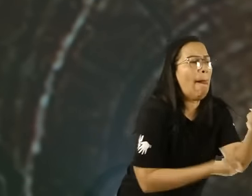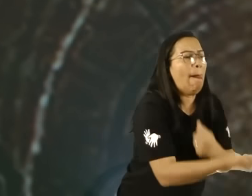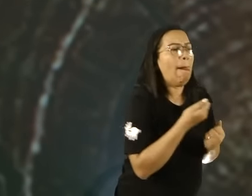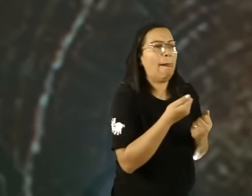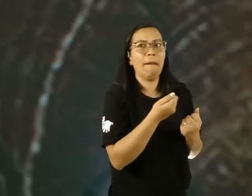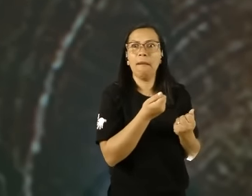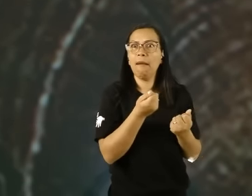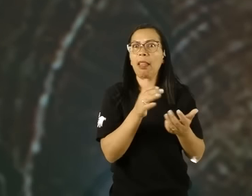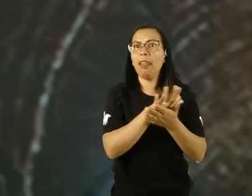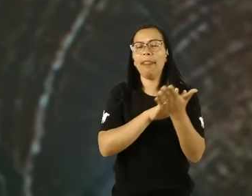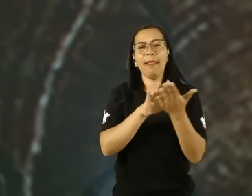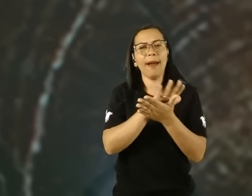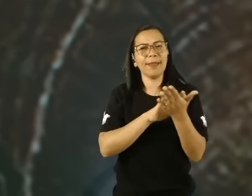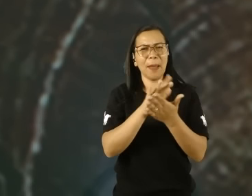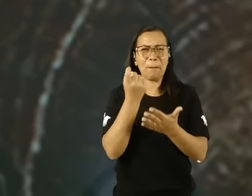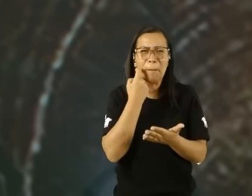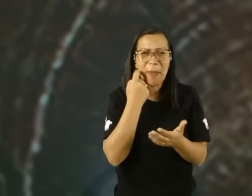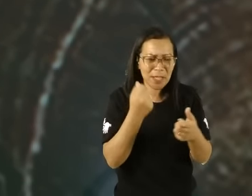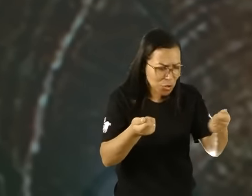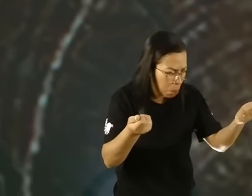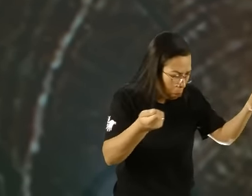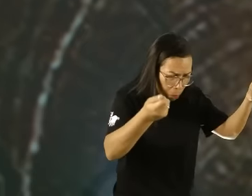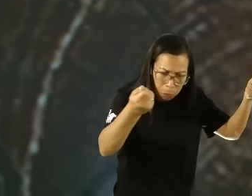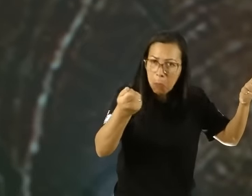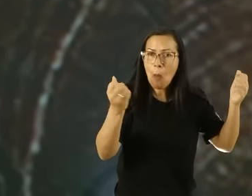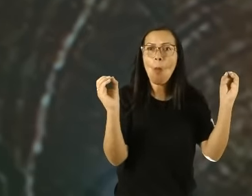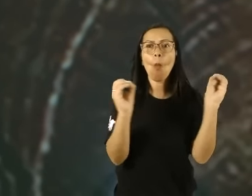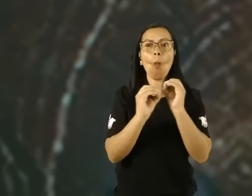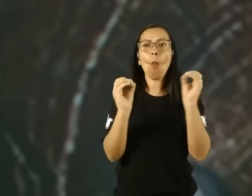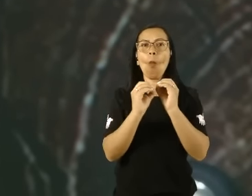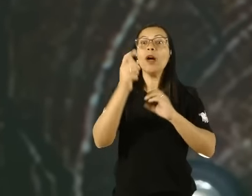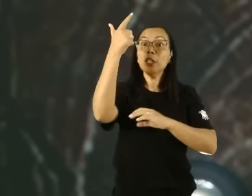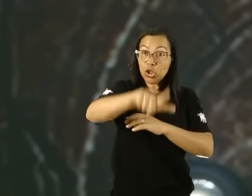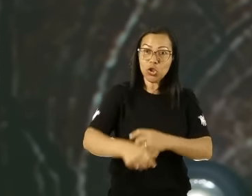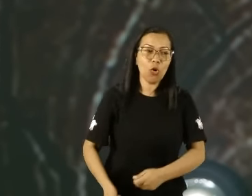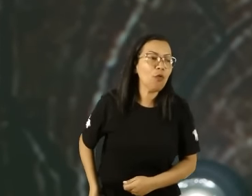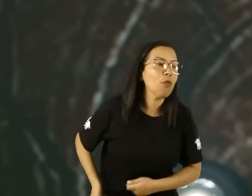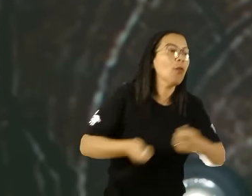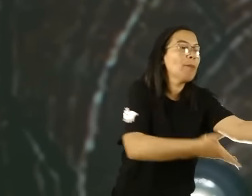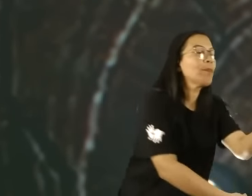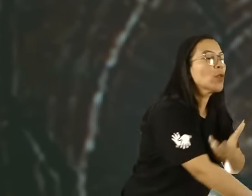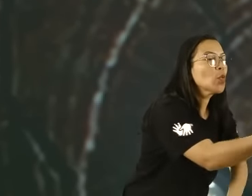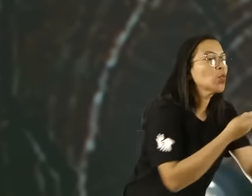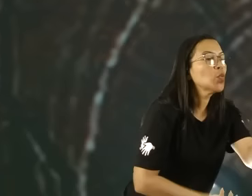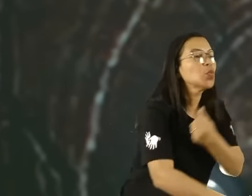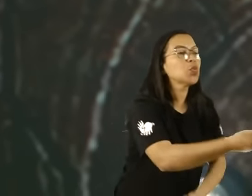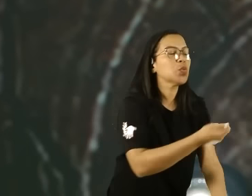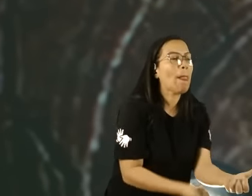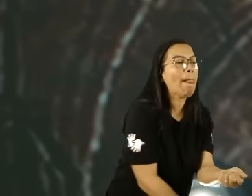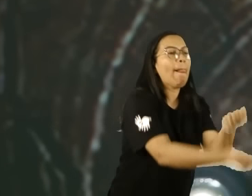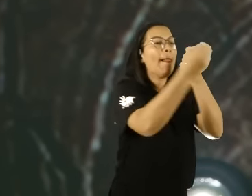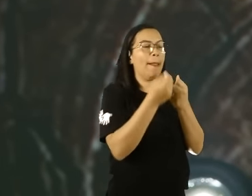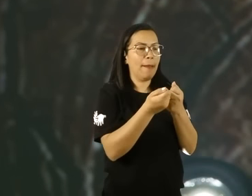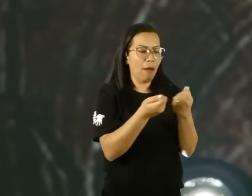vezes e nada, várias vezes, rede após rede, a pressão aumentando, porque quando você fala que é bom numa coisa e não consegue ser bom no que diz que é